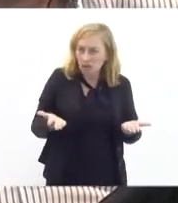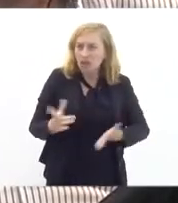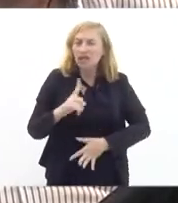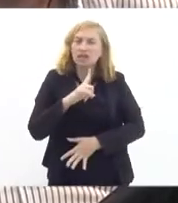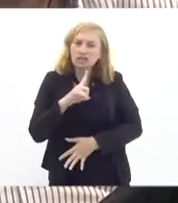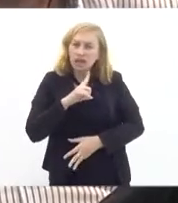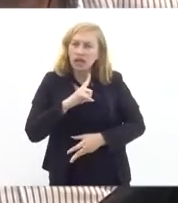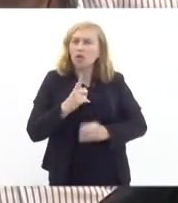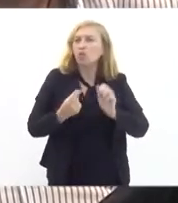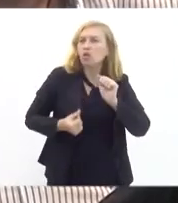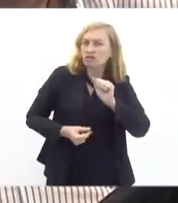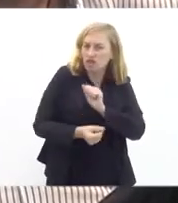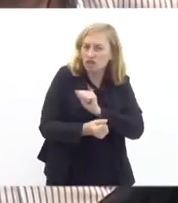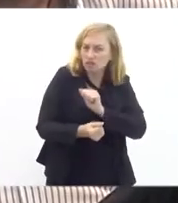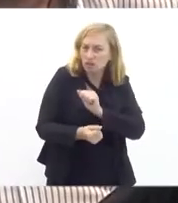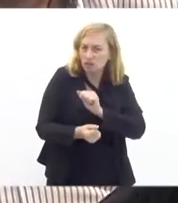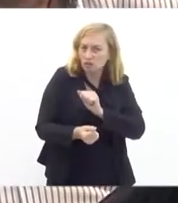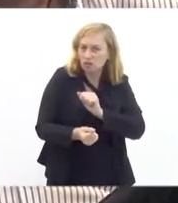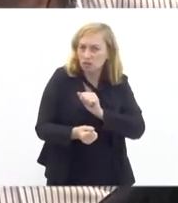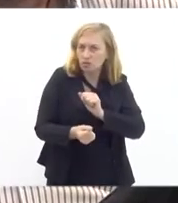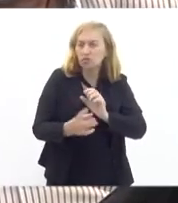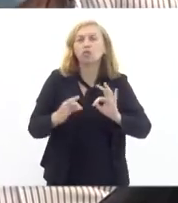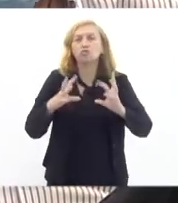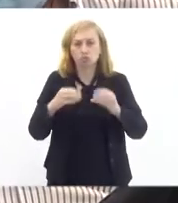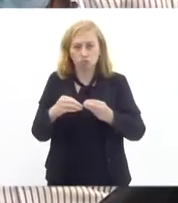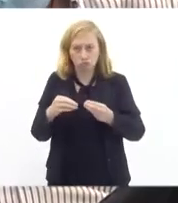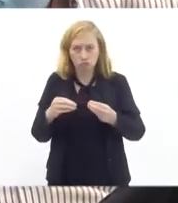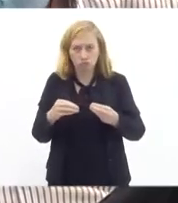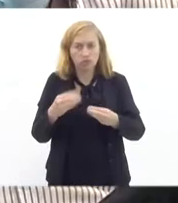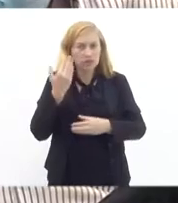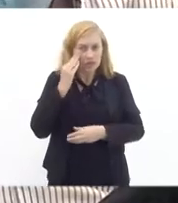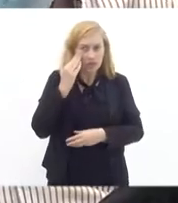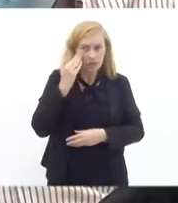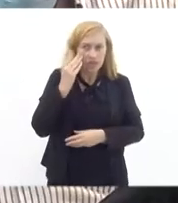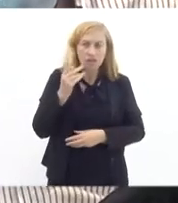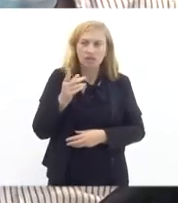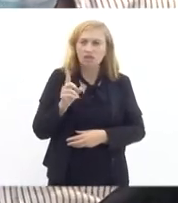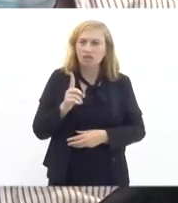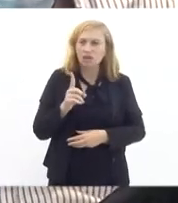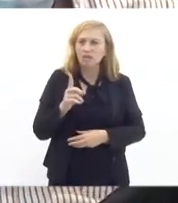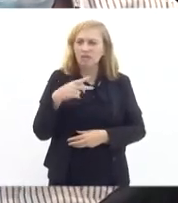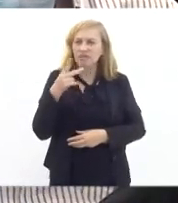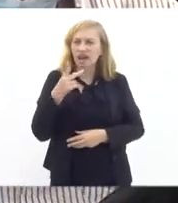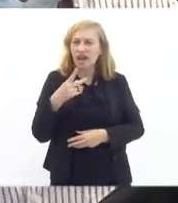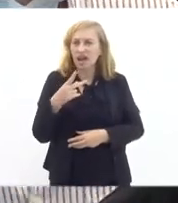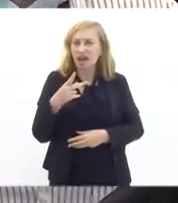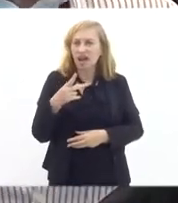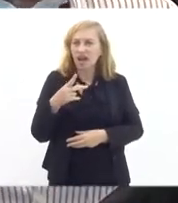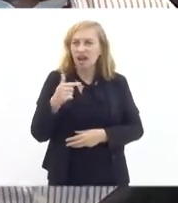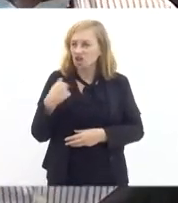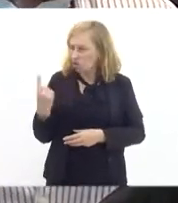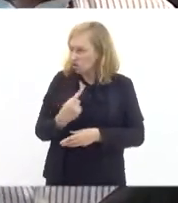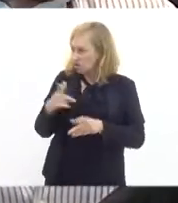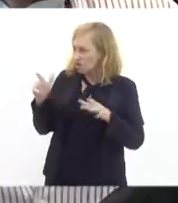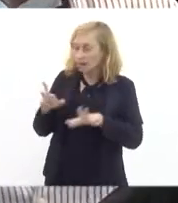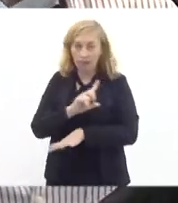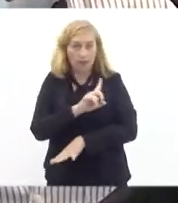um investimento por trás disso. Entende? Então, mas isso aí não é para dizer assim, somos diferentes.